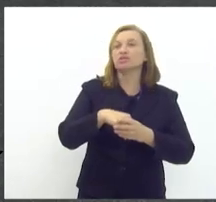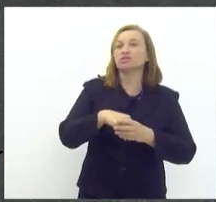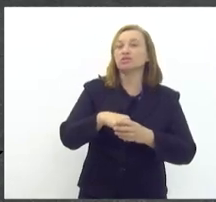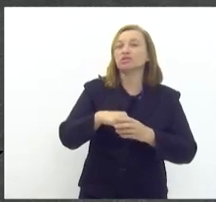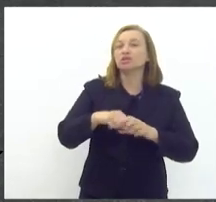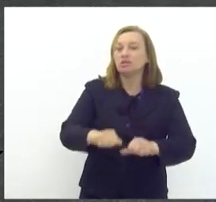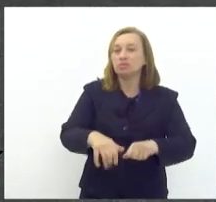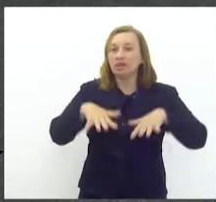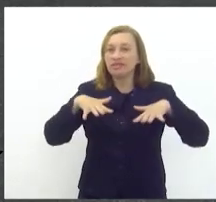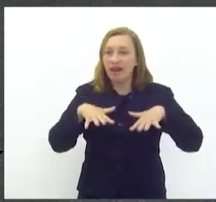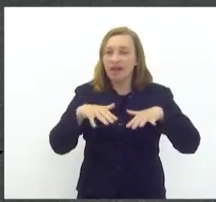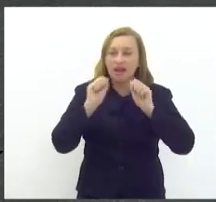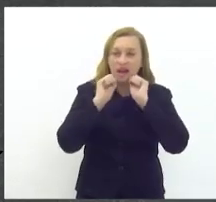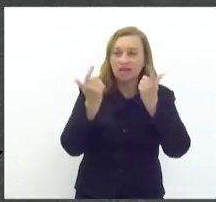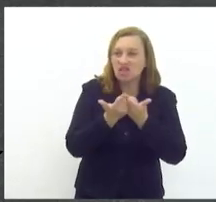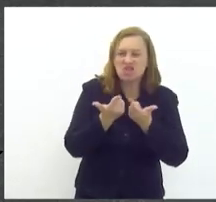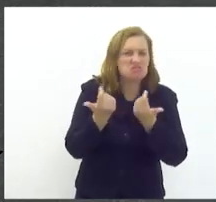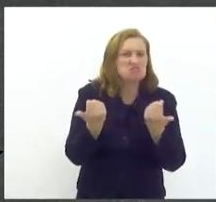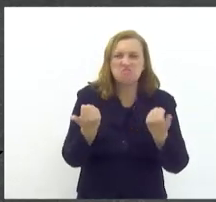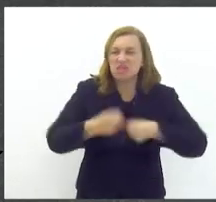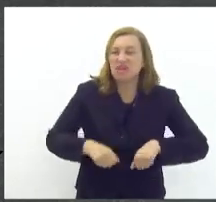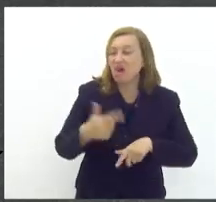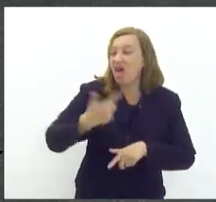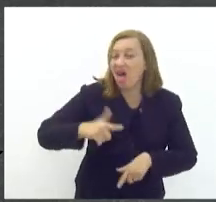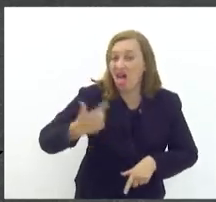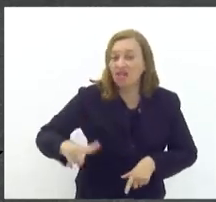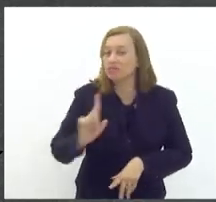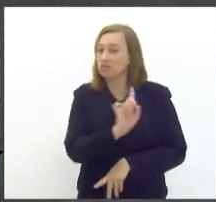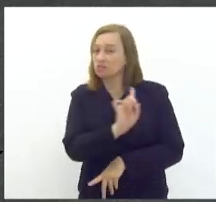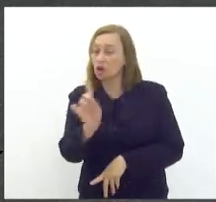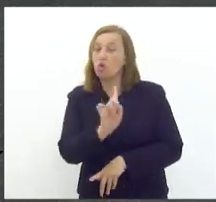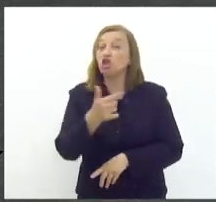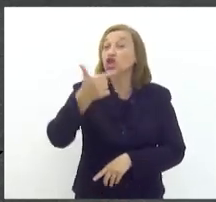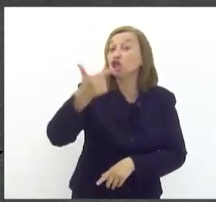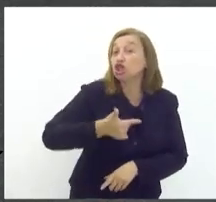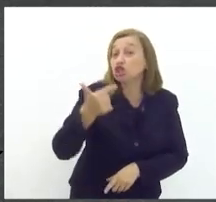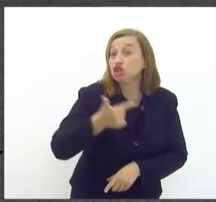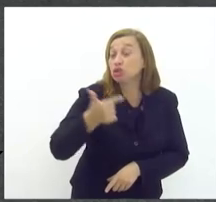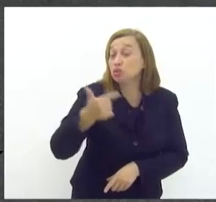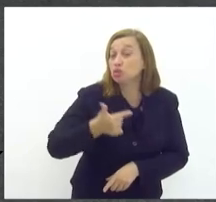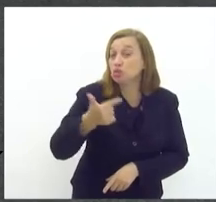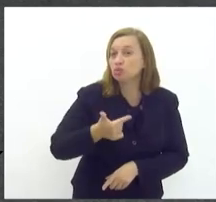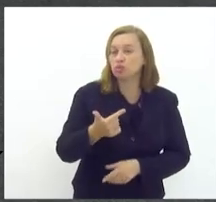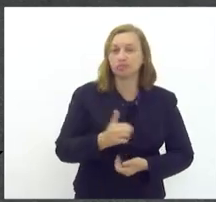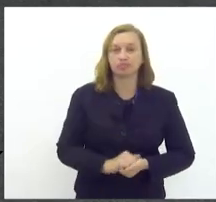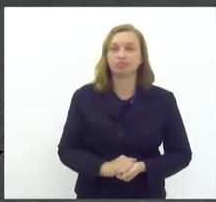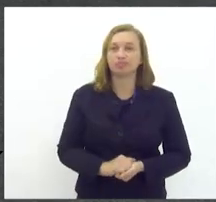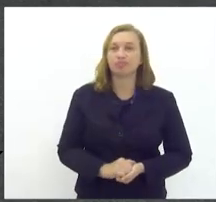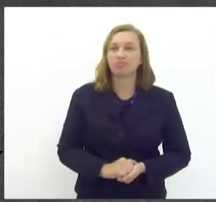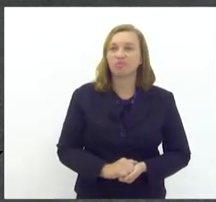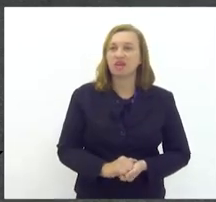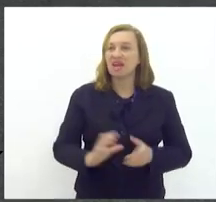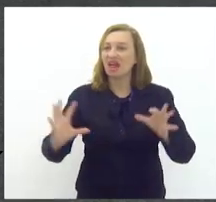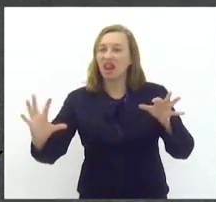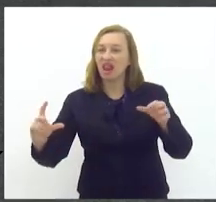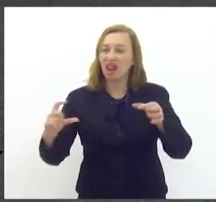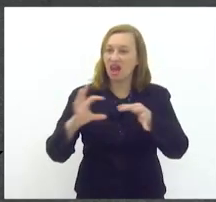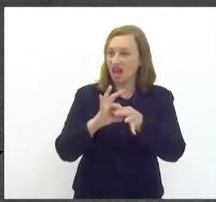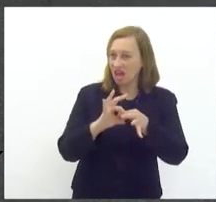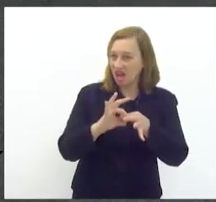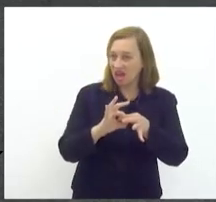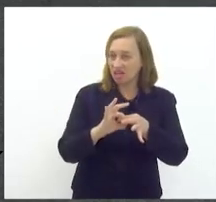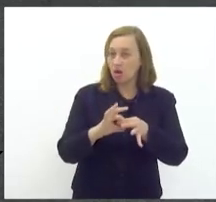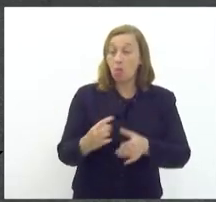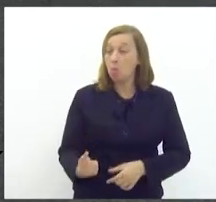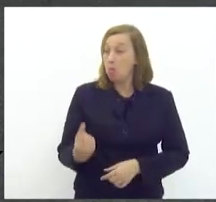Legislativa eu nem precisava me repetir e segundo replicando quem é aliado de